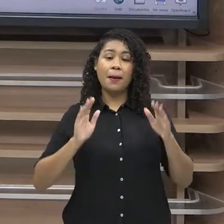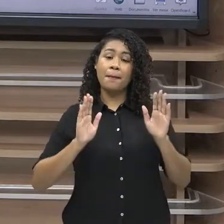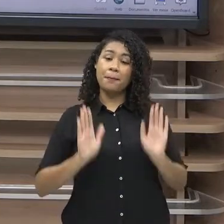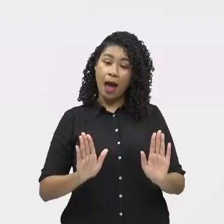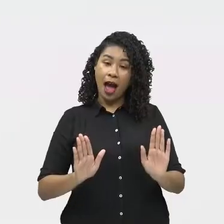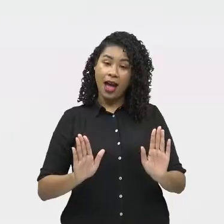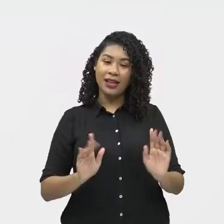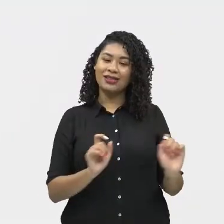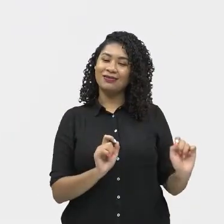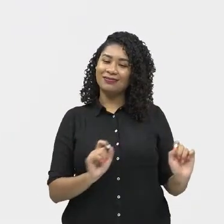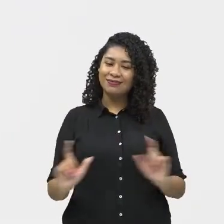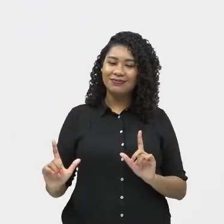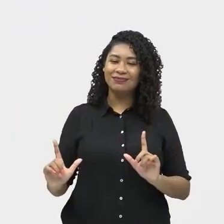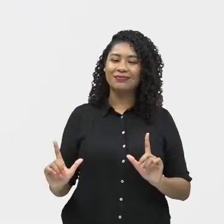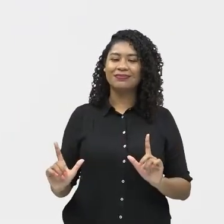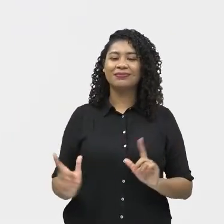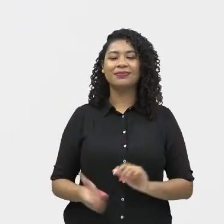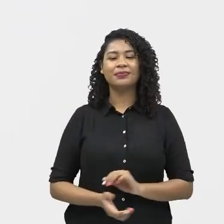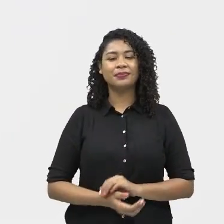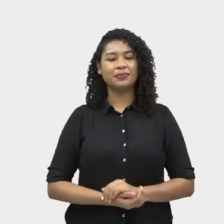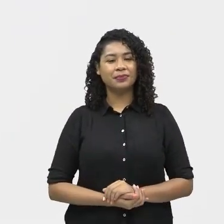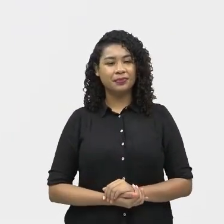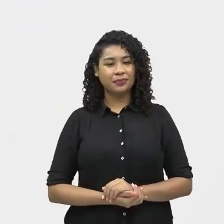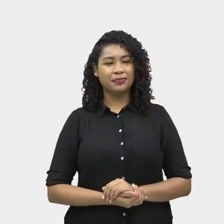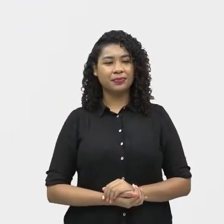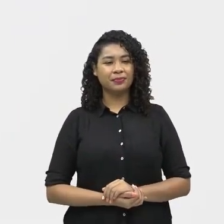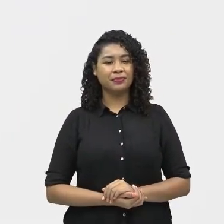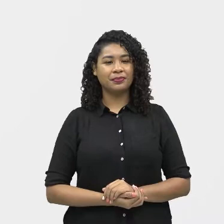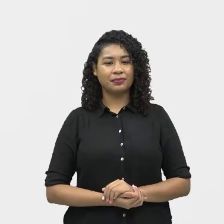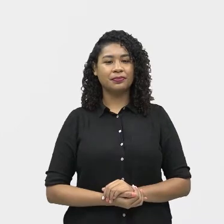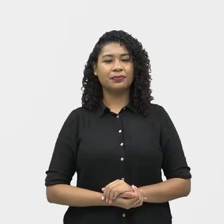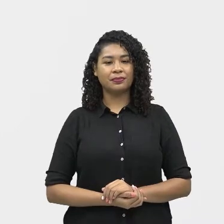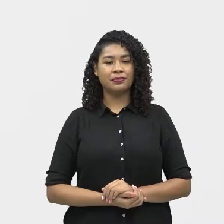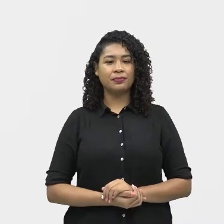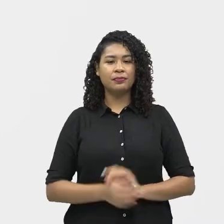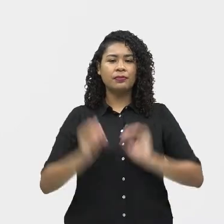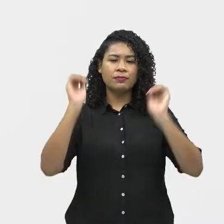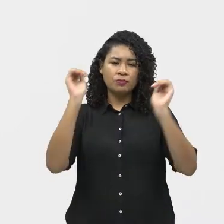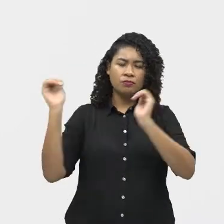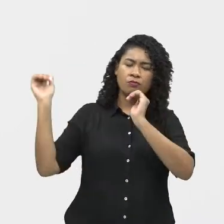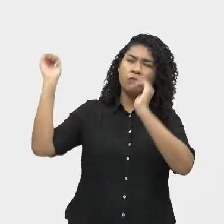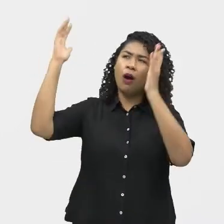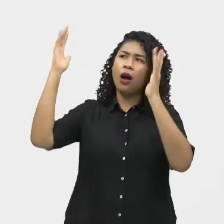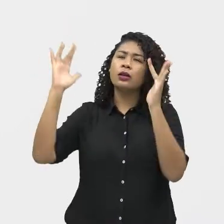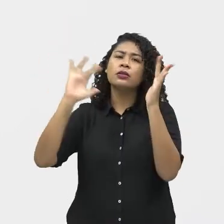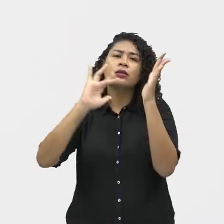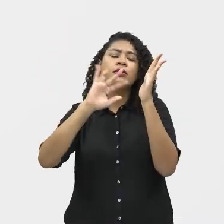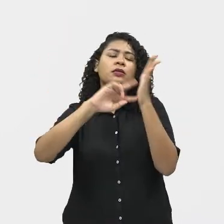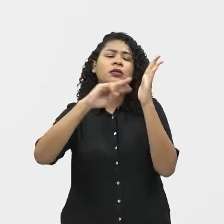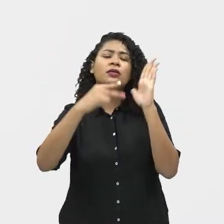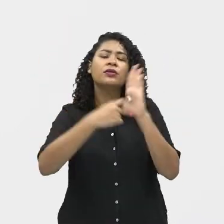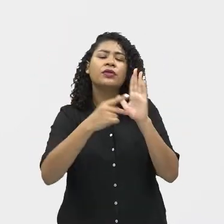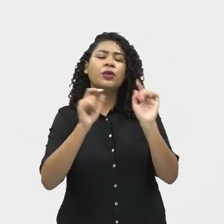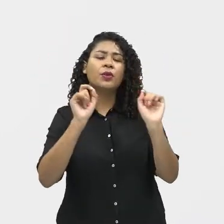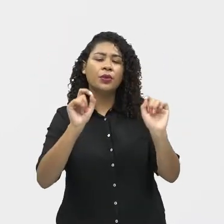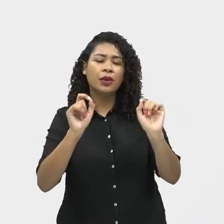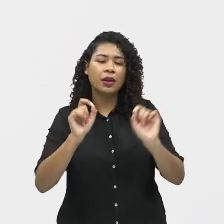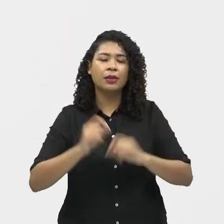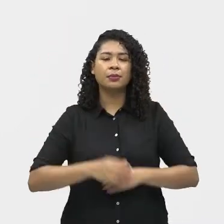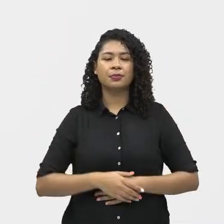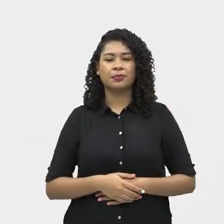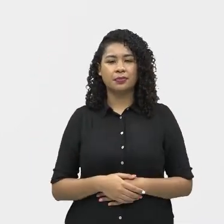olha só, próxima cartela. A transcendência significa ascender ou ir além do